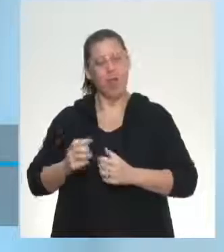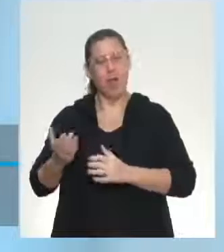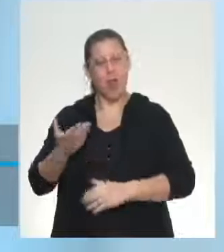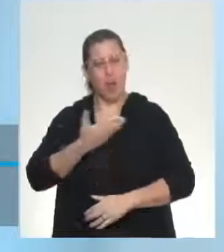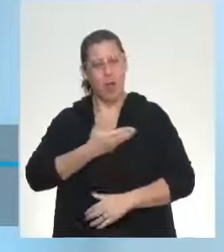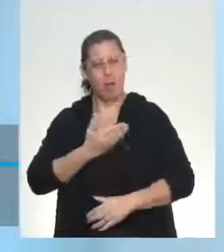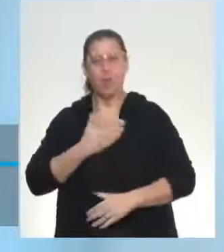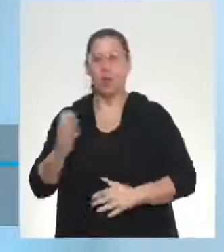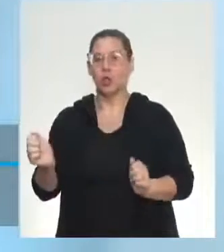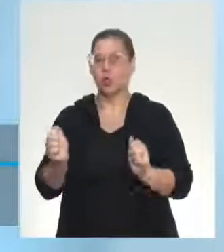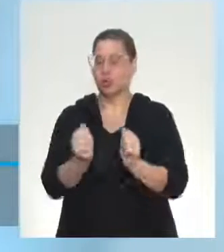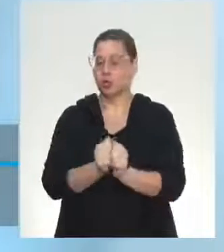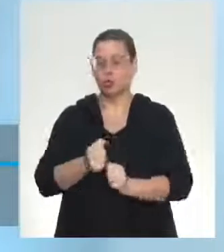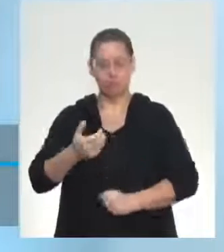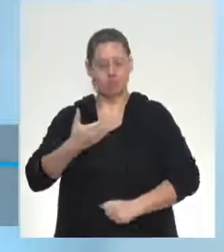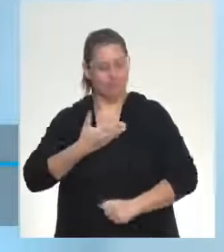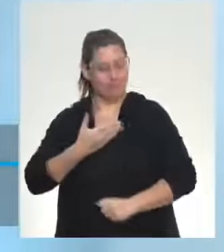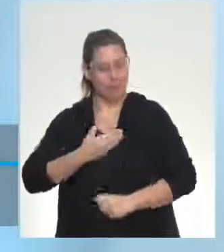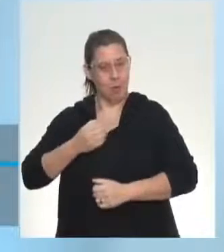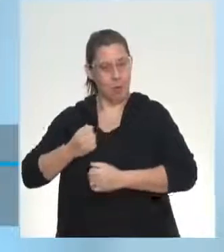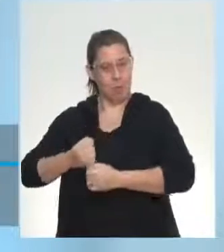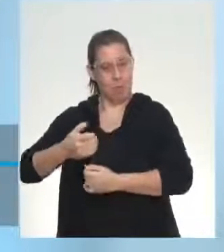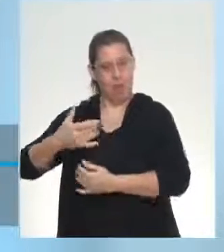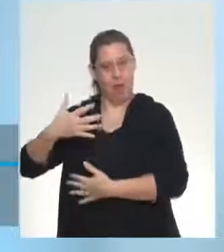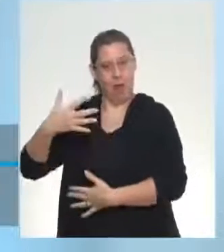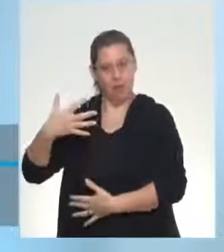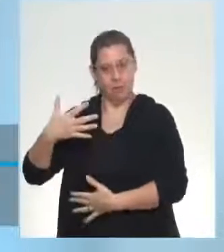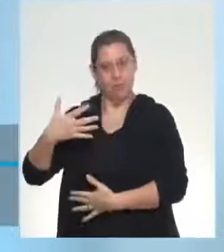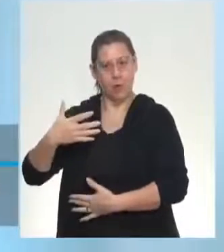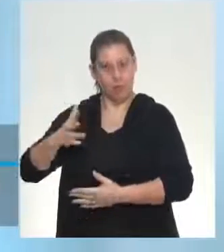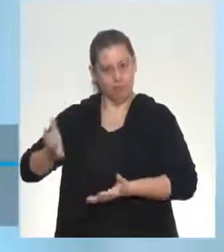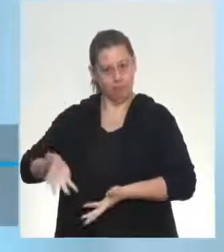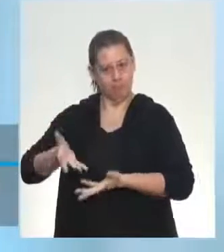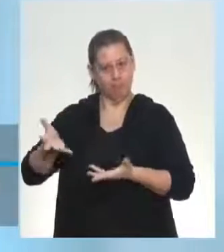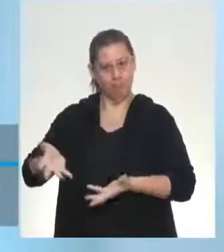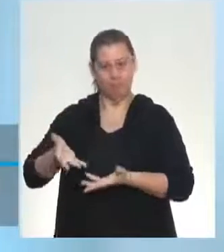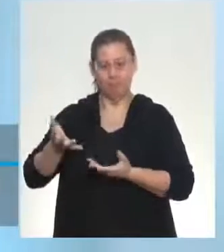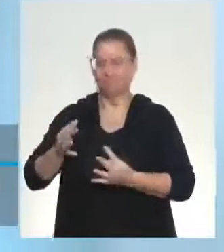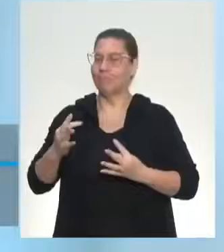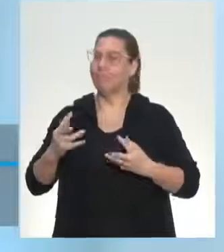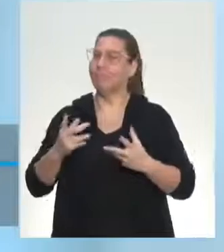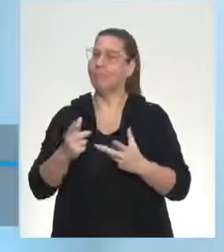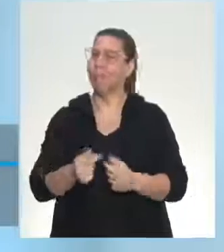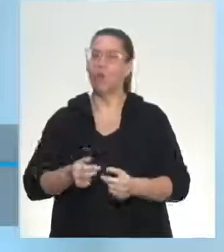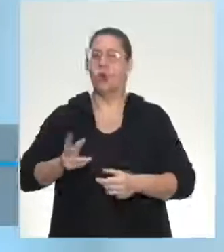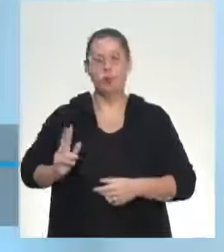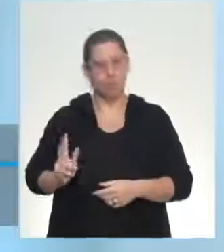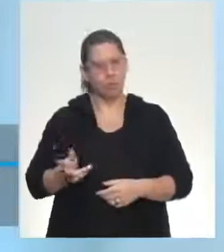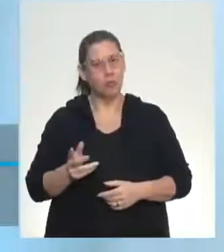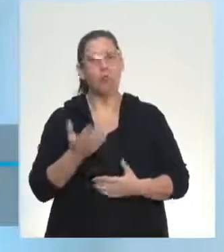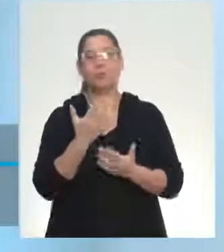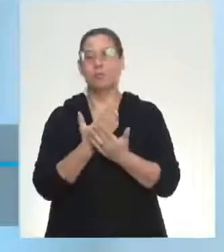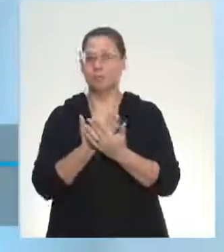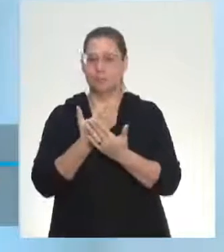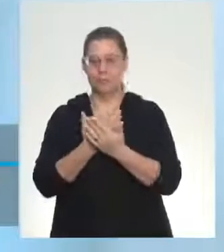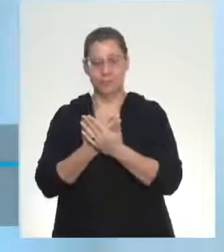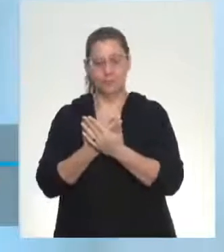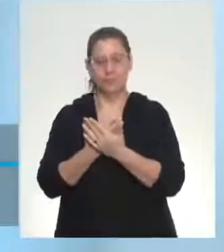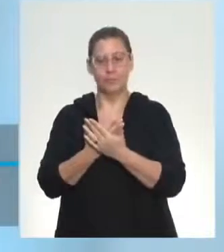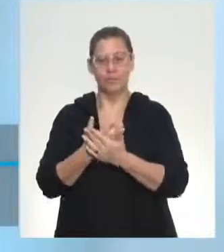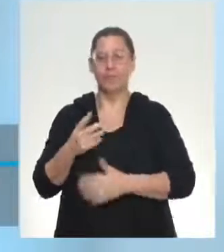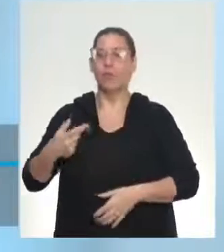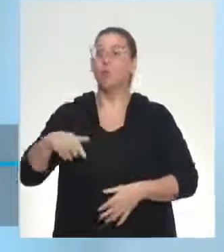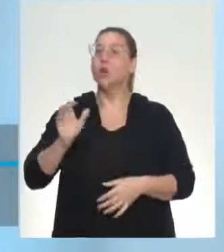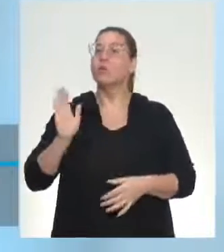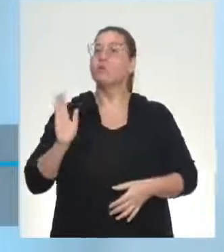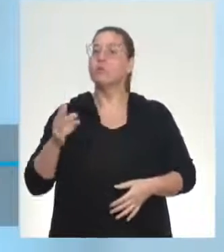estão comigo aqui no chatinho, estimulando essa garotada a continuar estudando. E nós